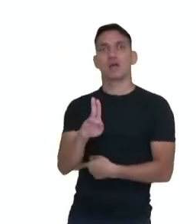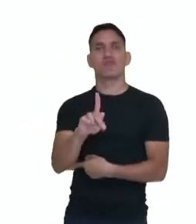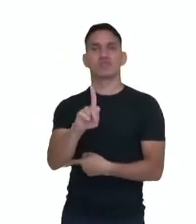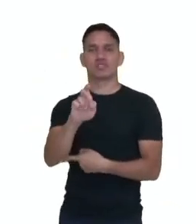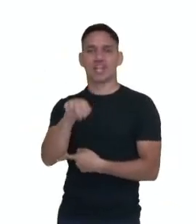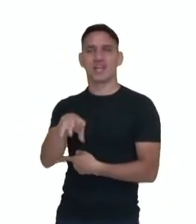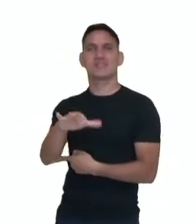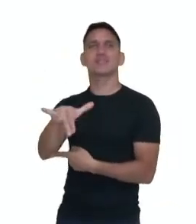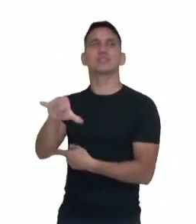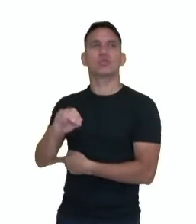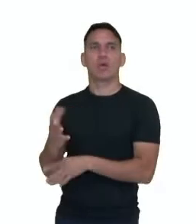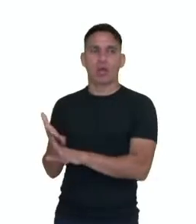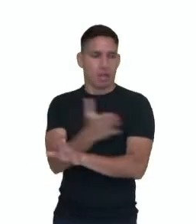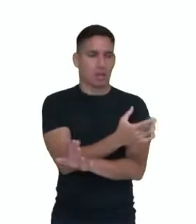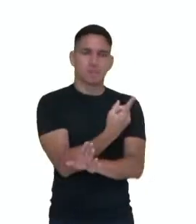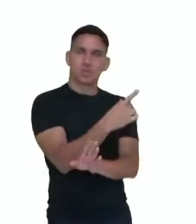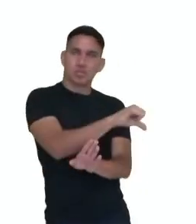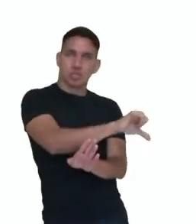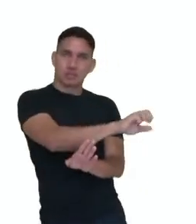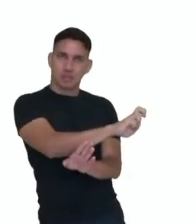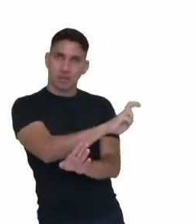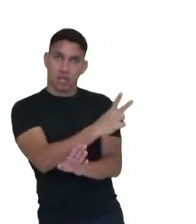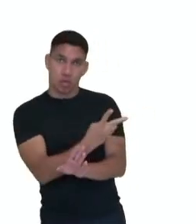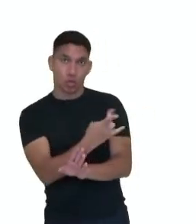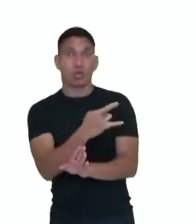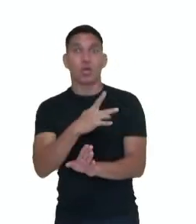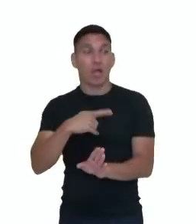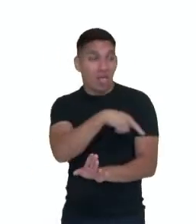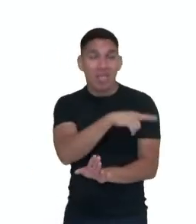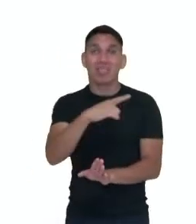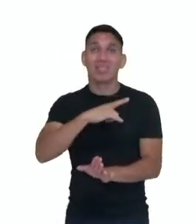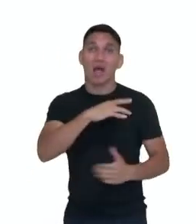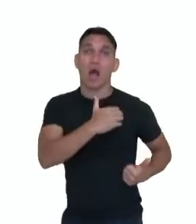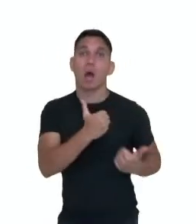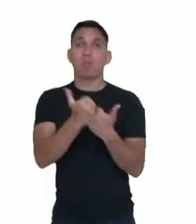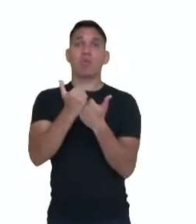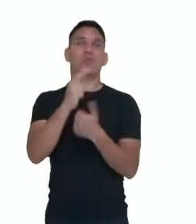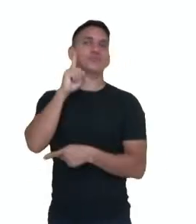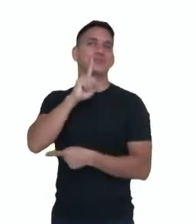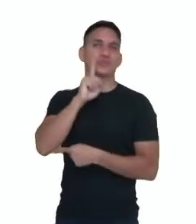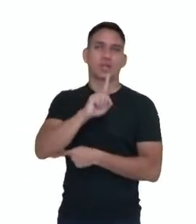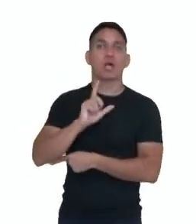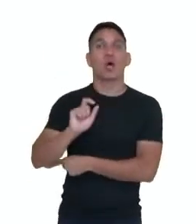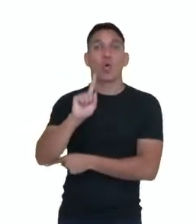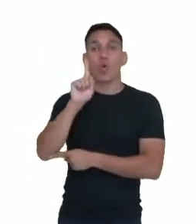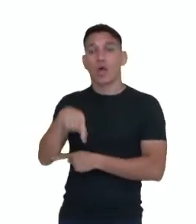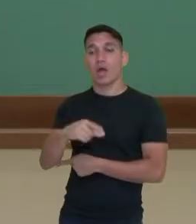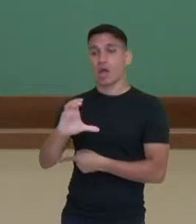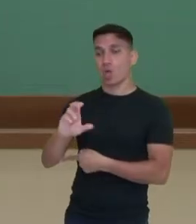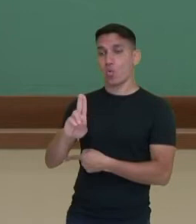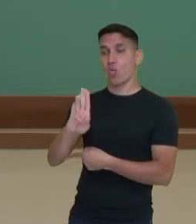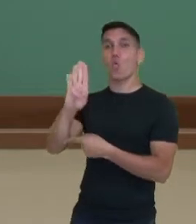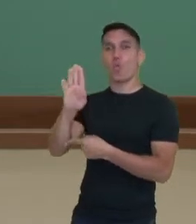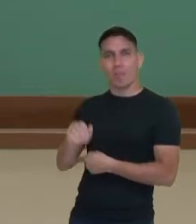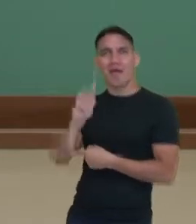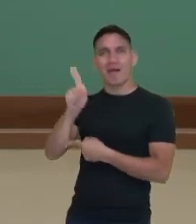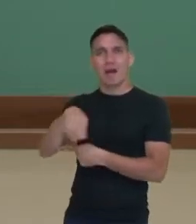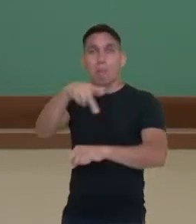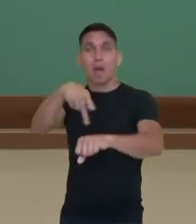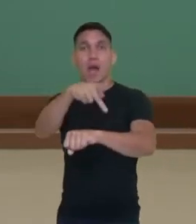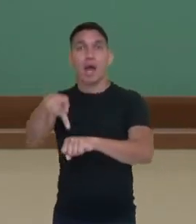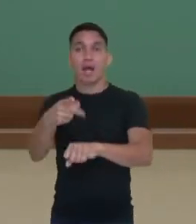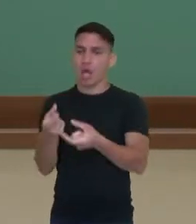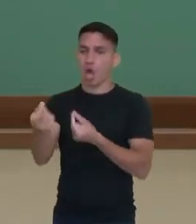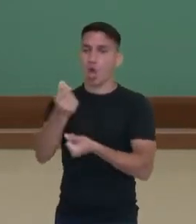1952, ditador este que tinha o apoio dos Estados Unidos. Cuba era um país cuja economia